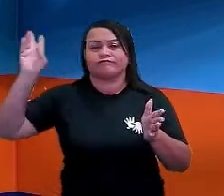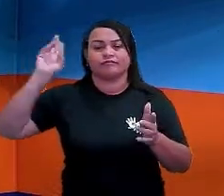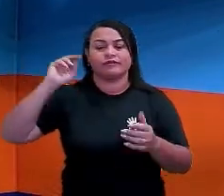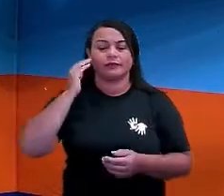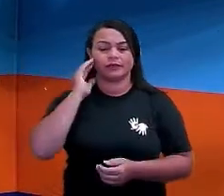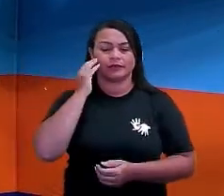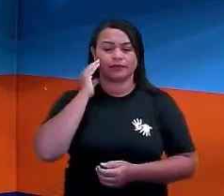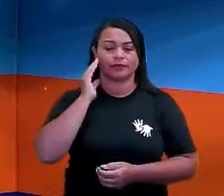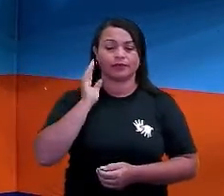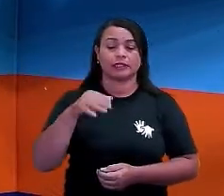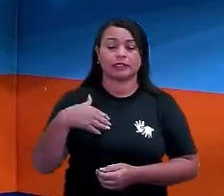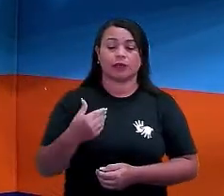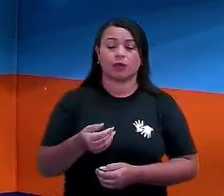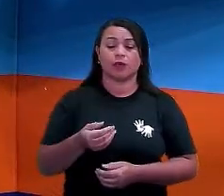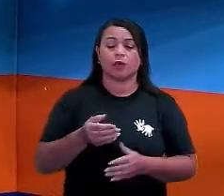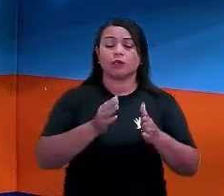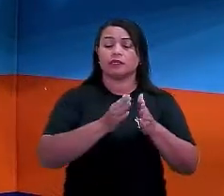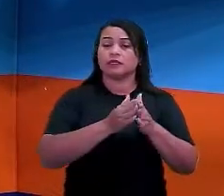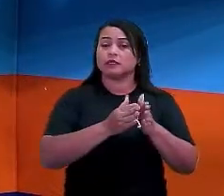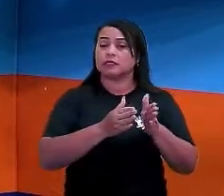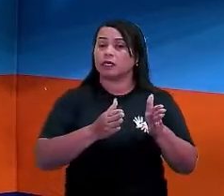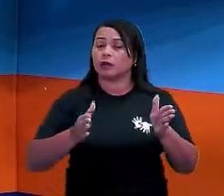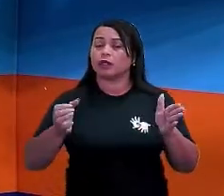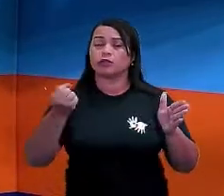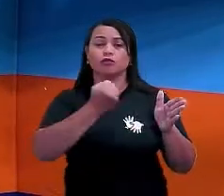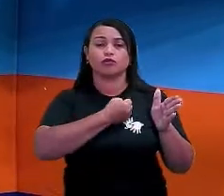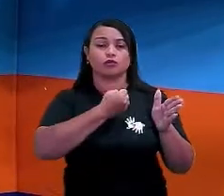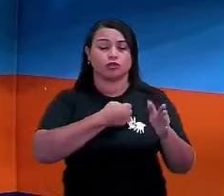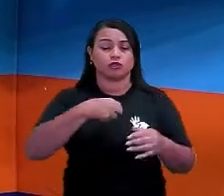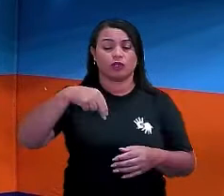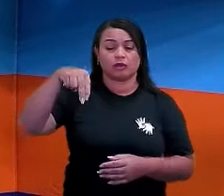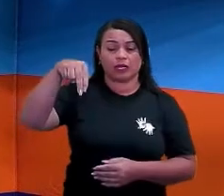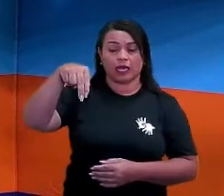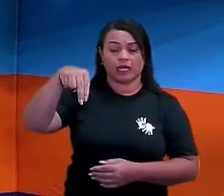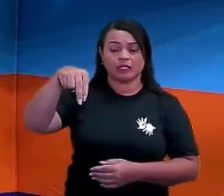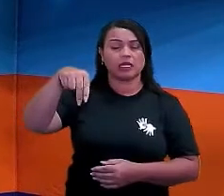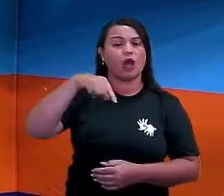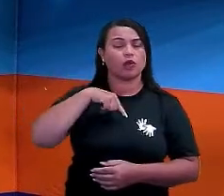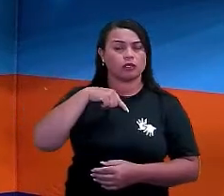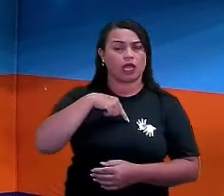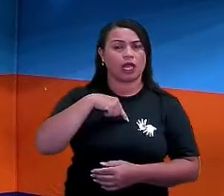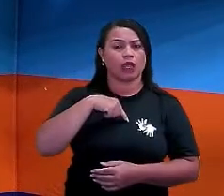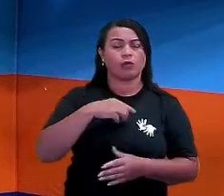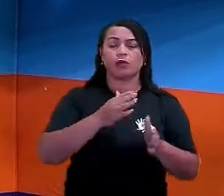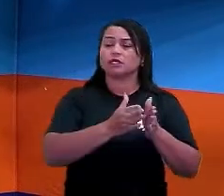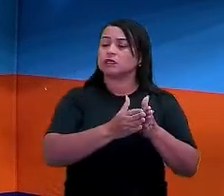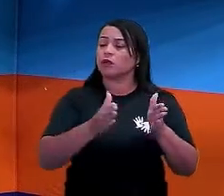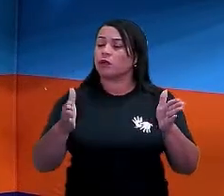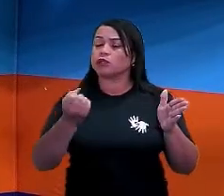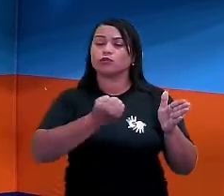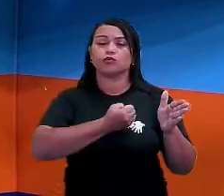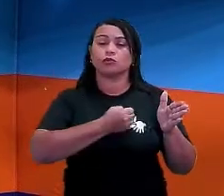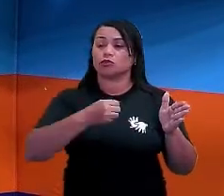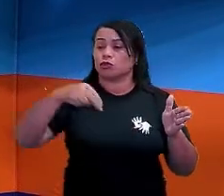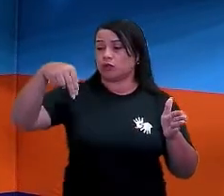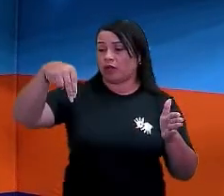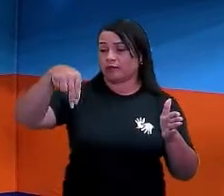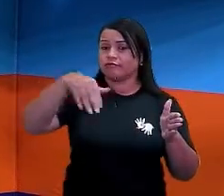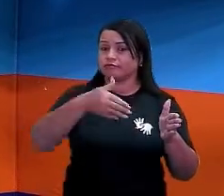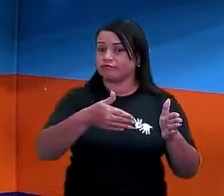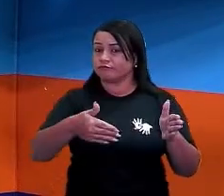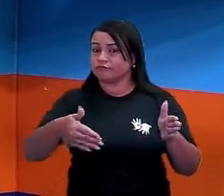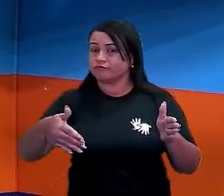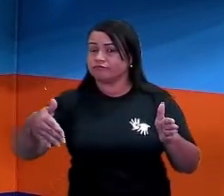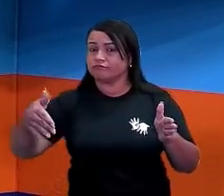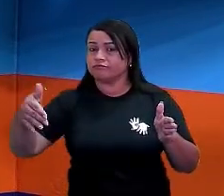infinitas, tá? Então, sequência dos números naturais. Eu tenho aqui a sequência dos números naturais, a gente sabe que o conjunto dos números naturais